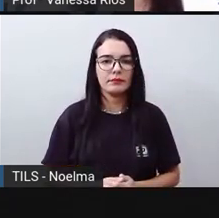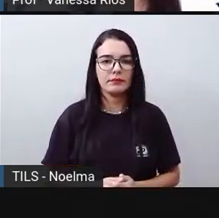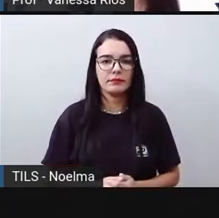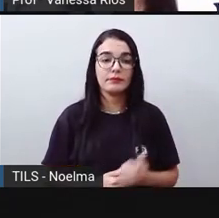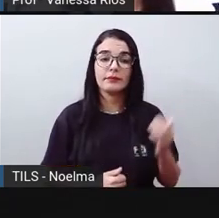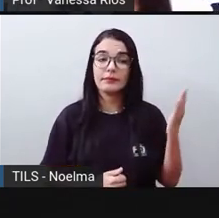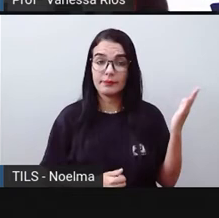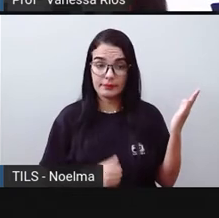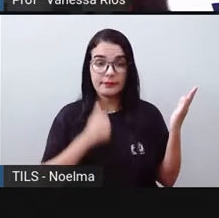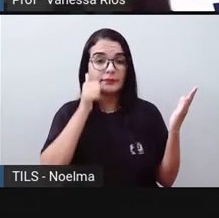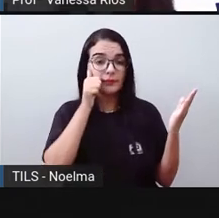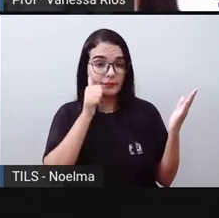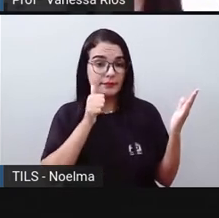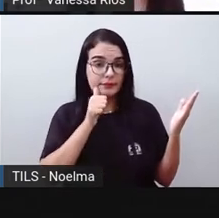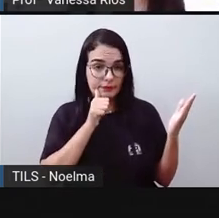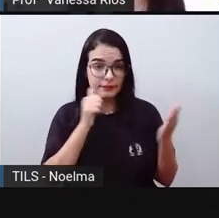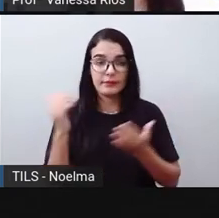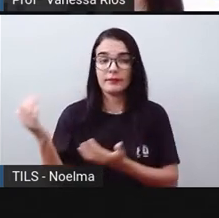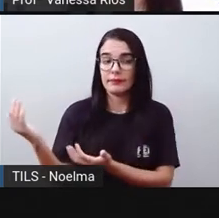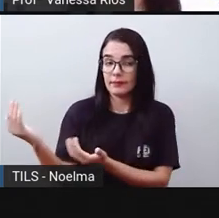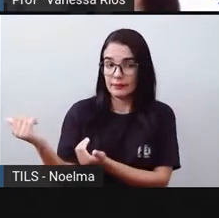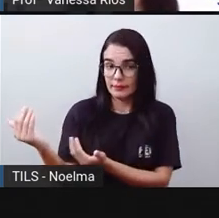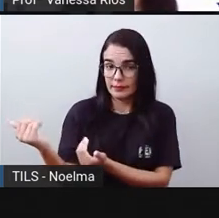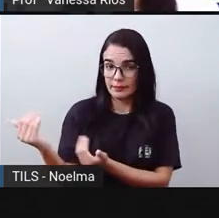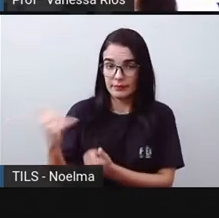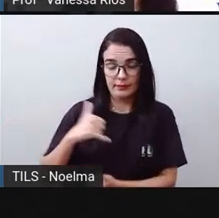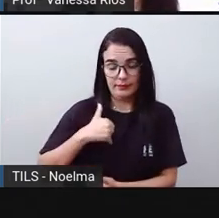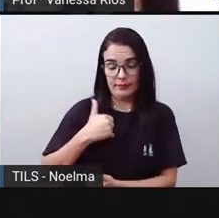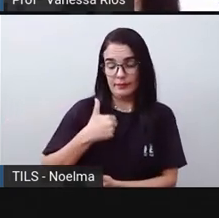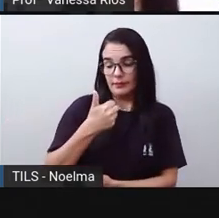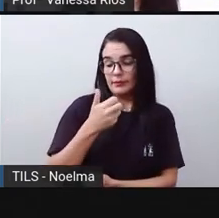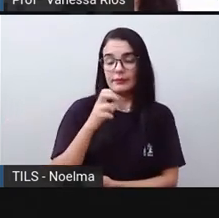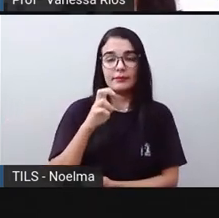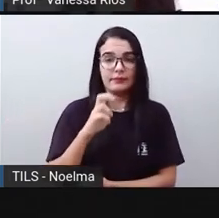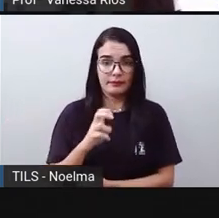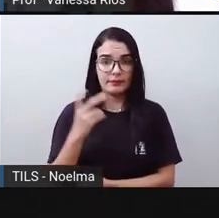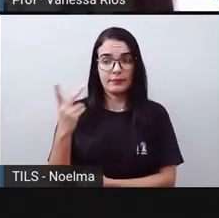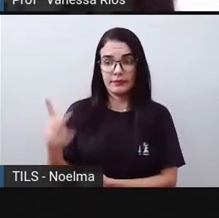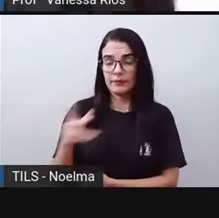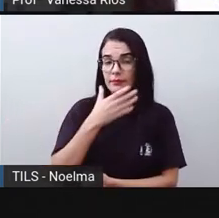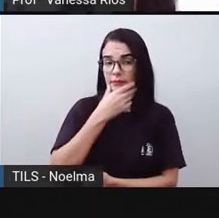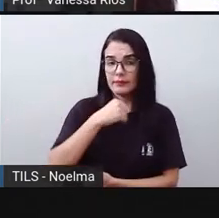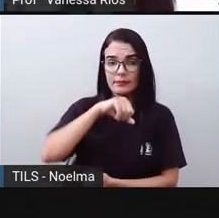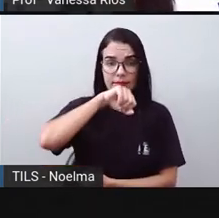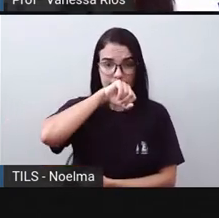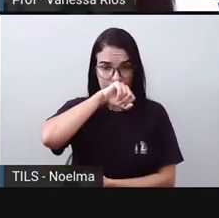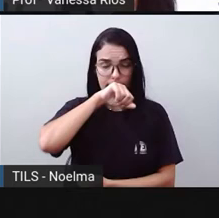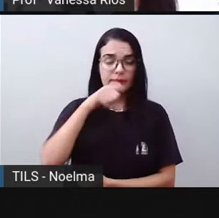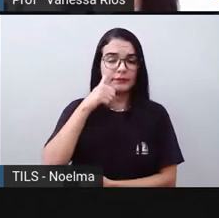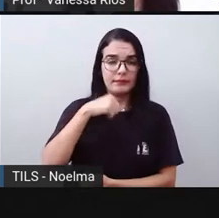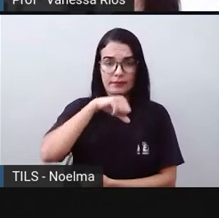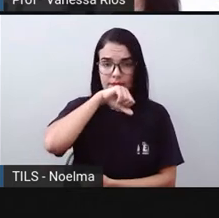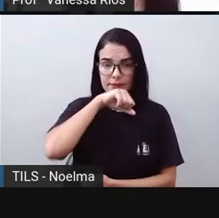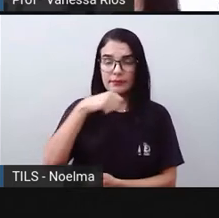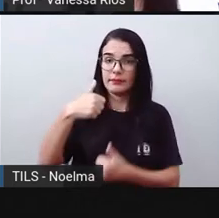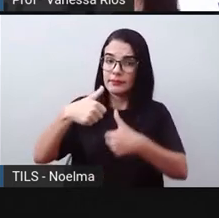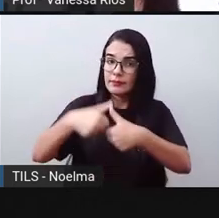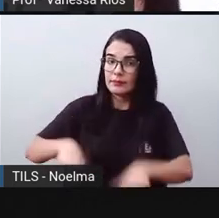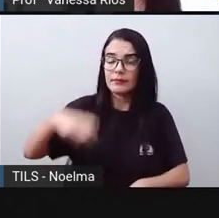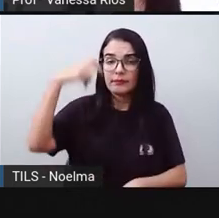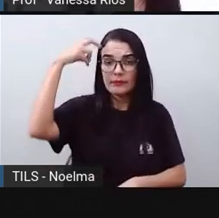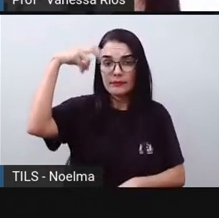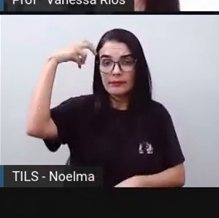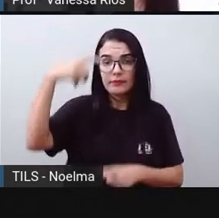só. Esta é uma jovem de 15 anos. Seus pais andam preocupados, pois ela está